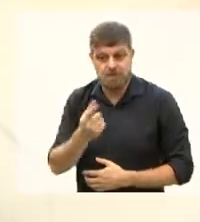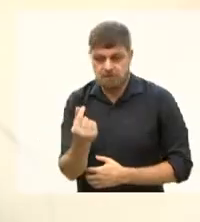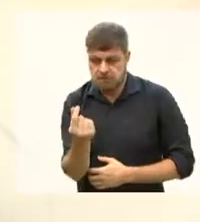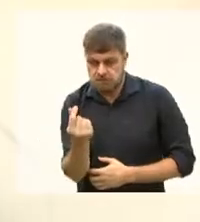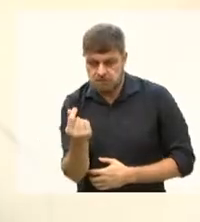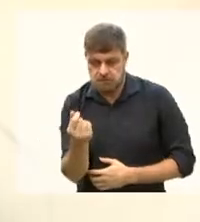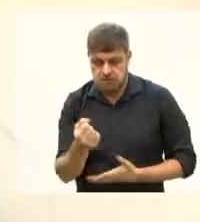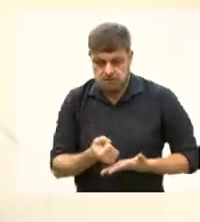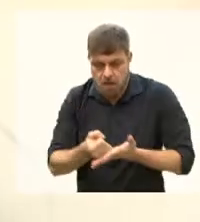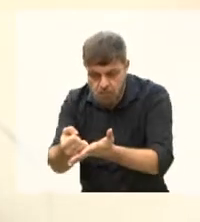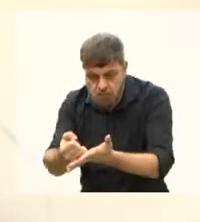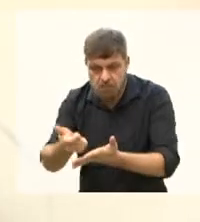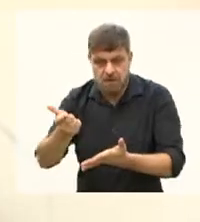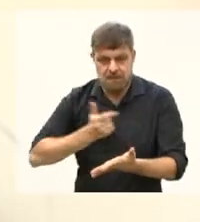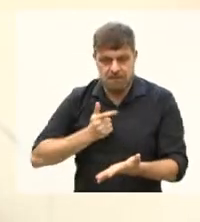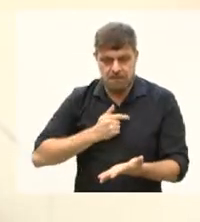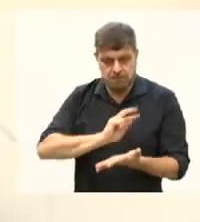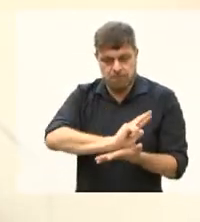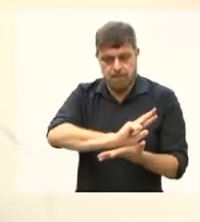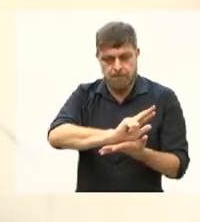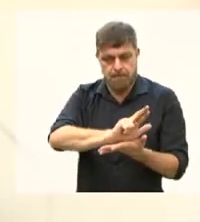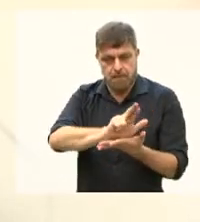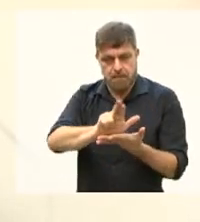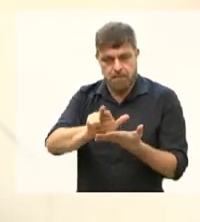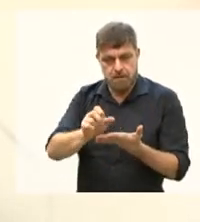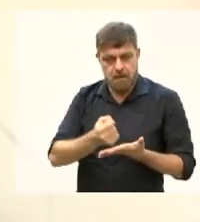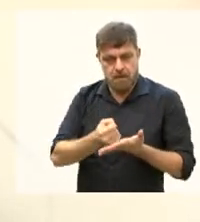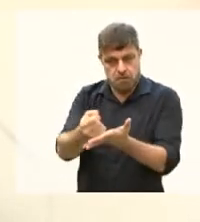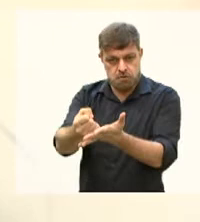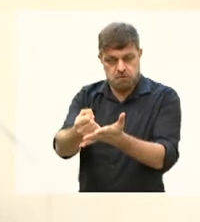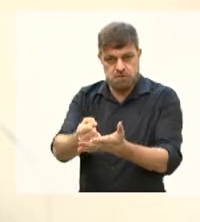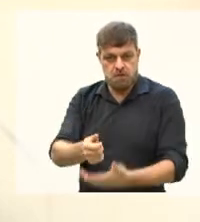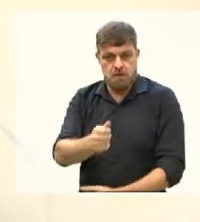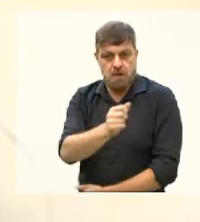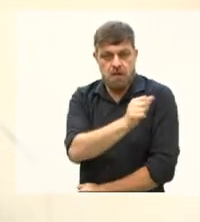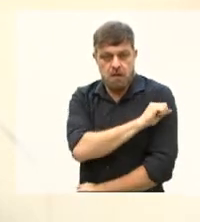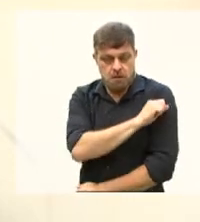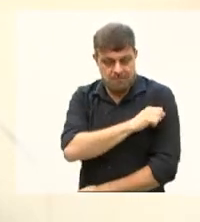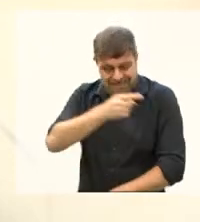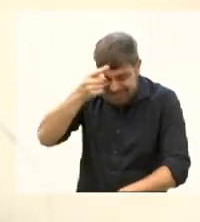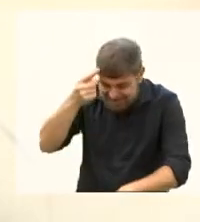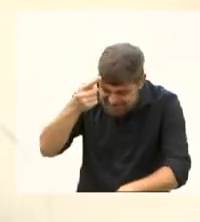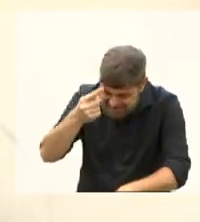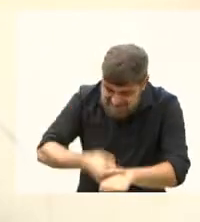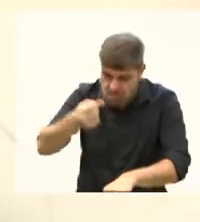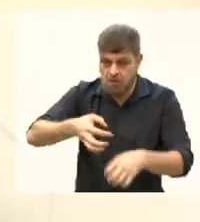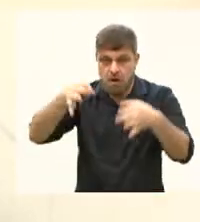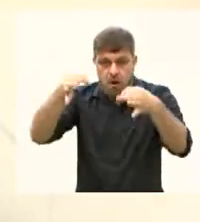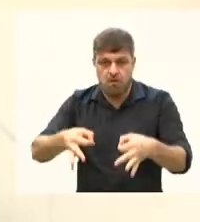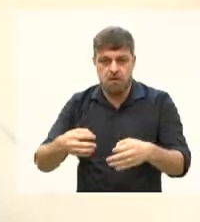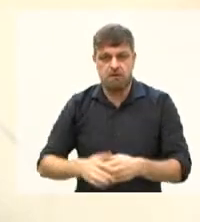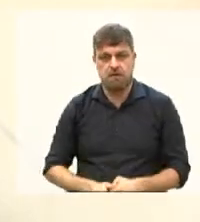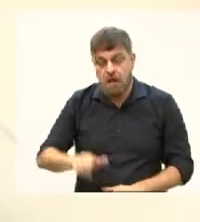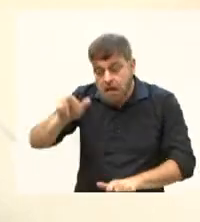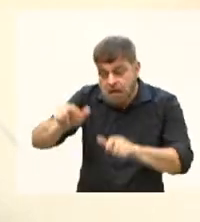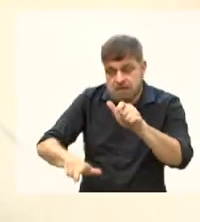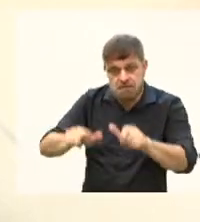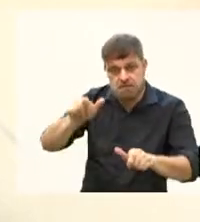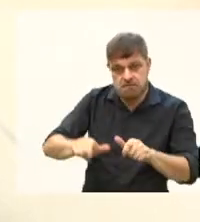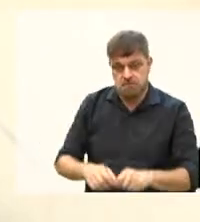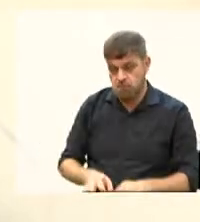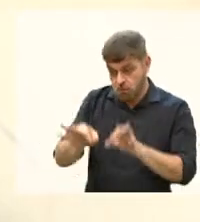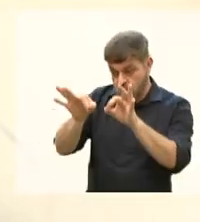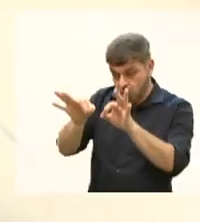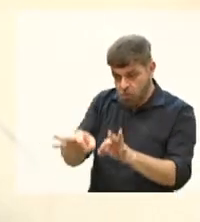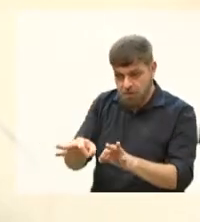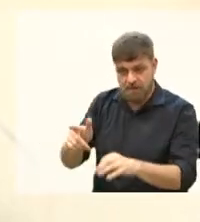série de auxílios que eles, feitos na hora correta e para as pessoas